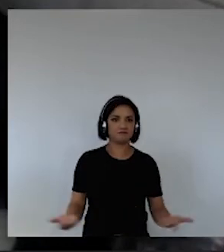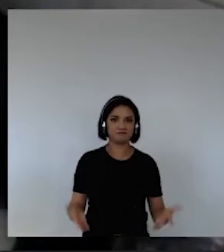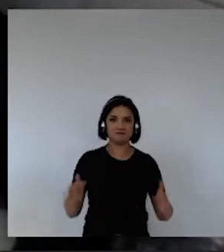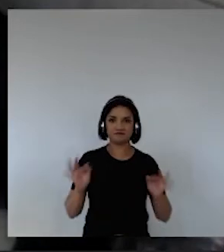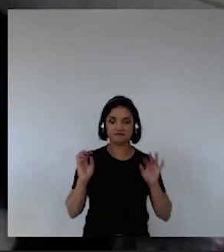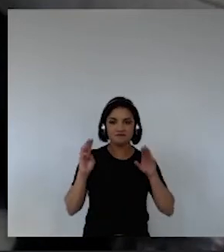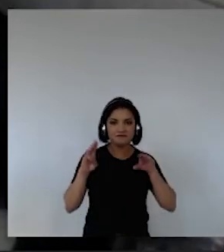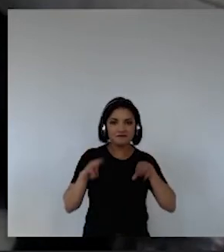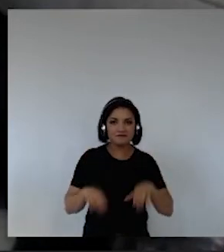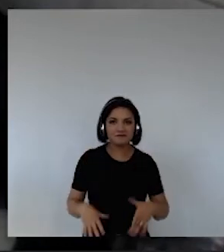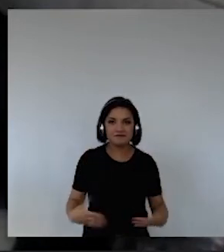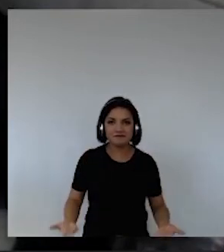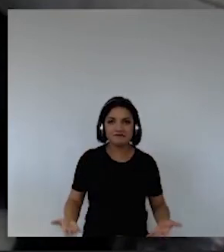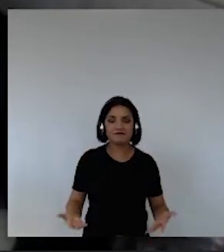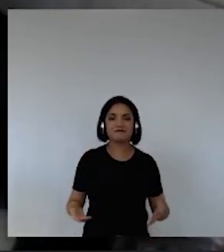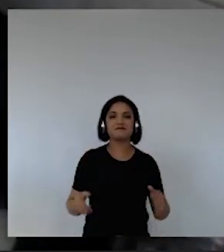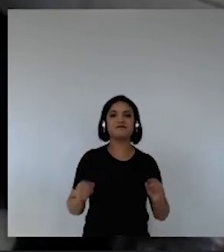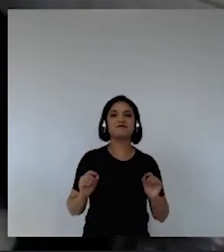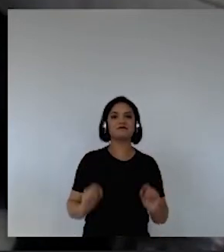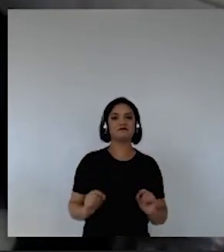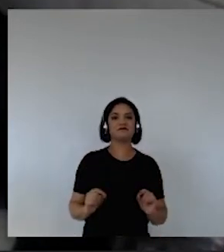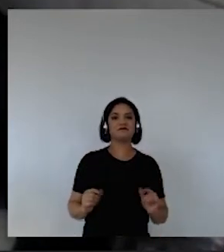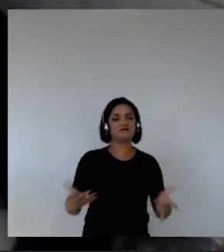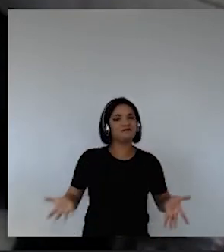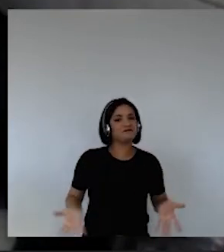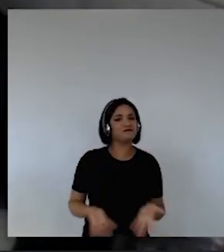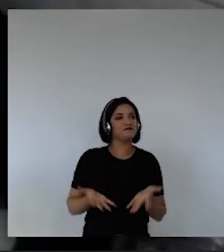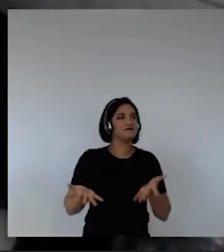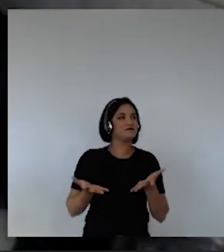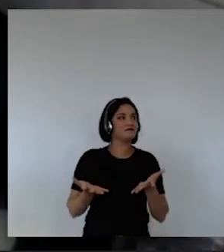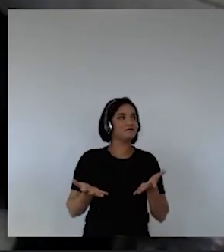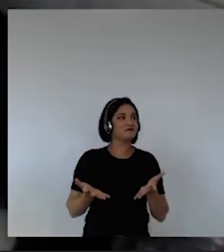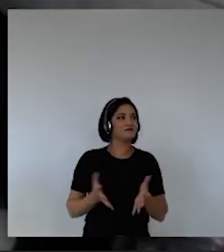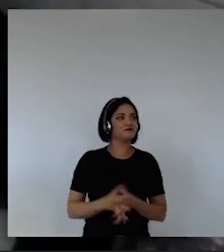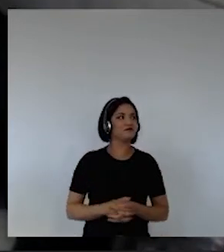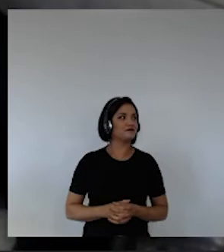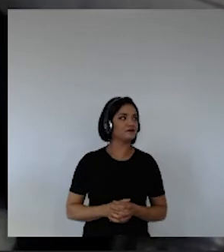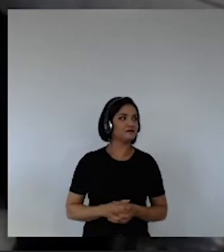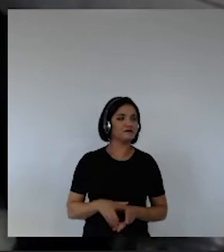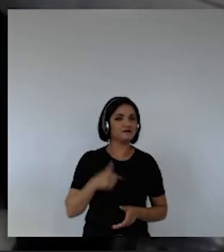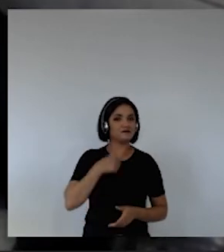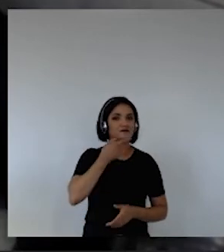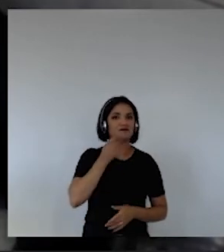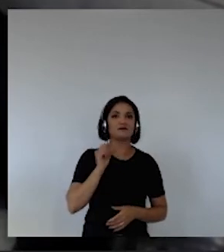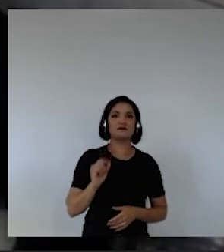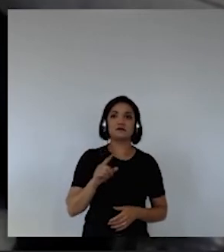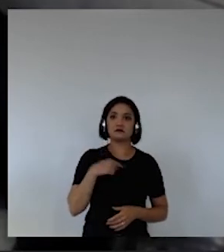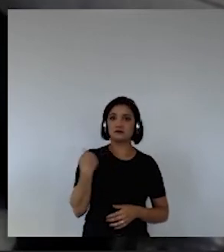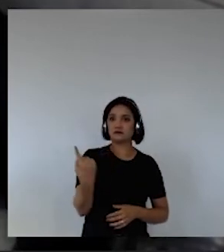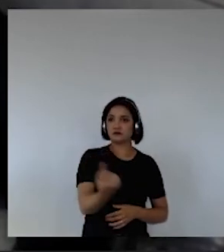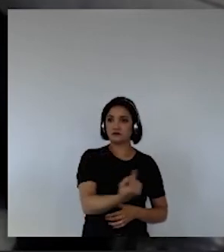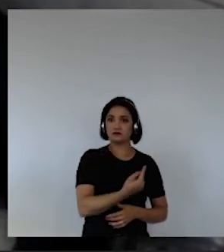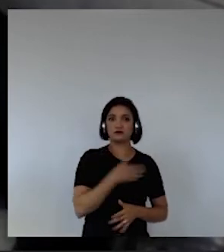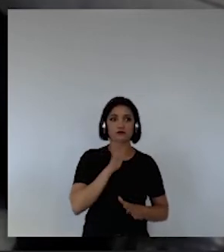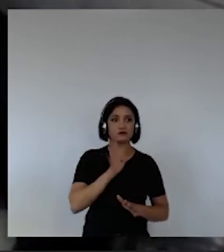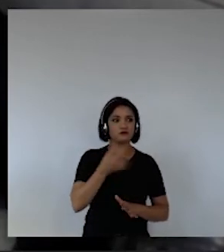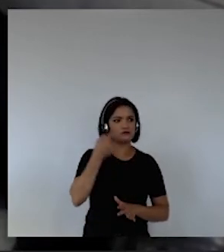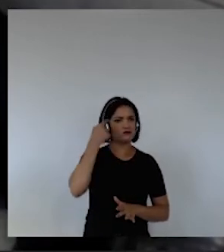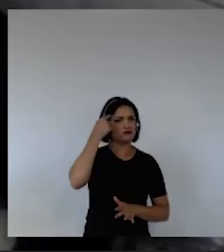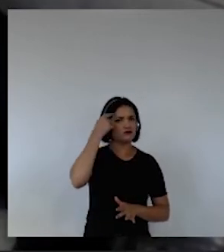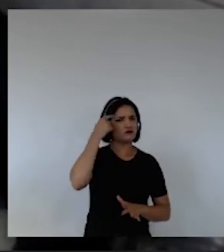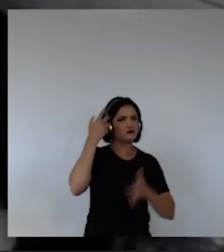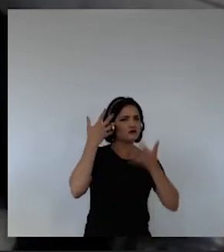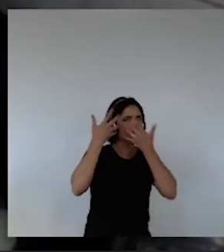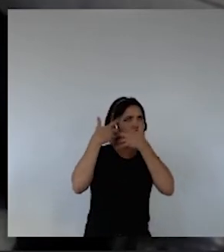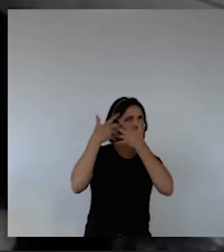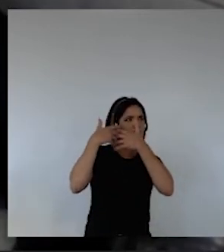né, de altruísmo, não é isso? De altruísmo. Eu diria o seguinte, todos nós, eu acho que estamos refletindo muito